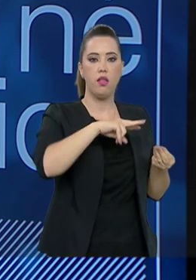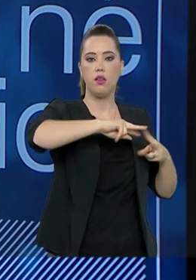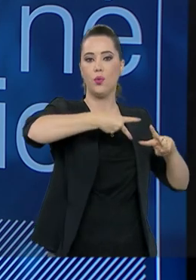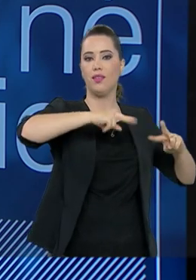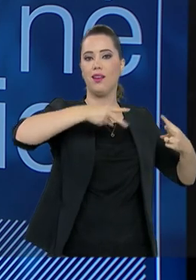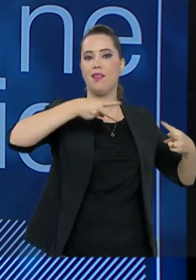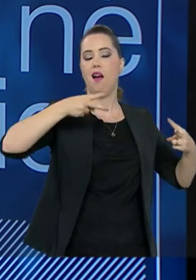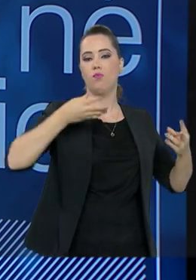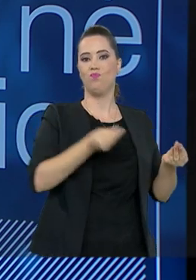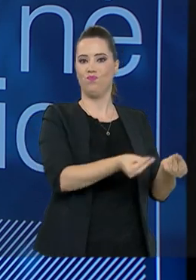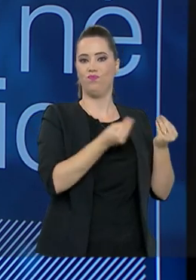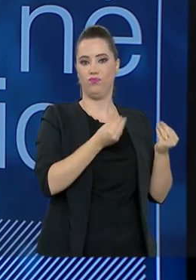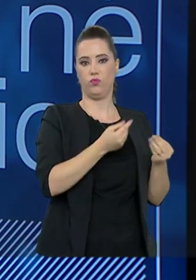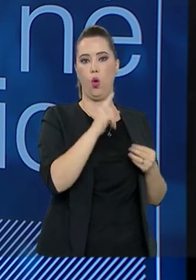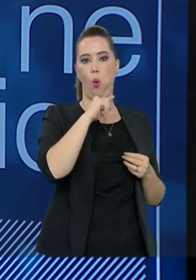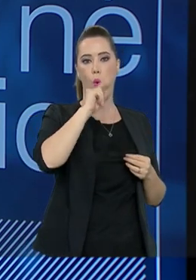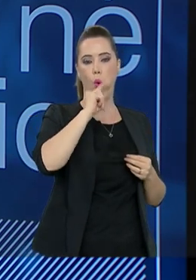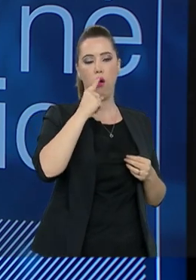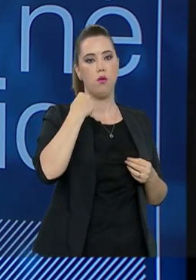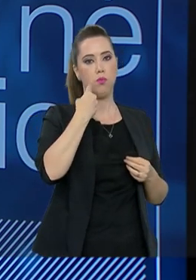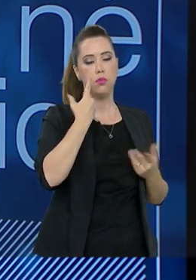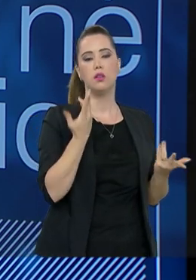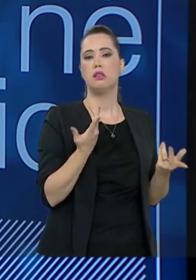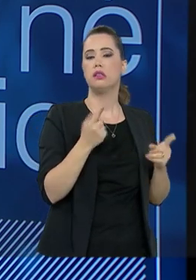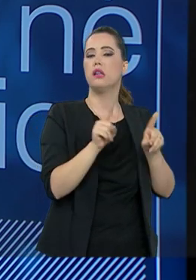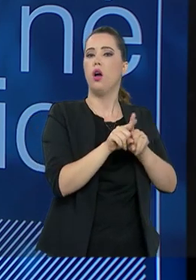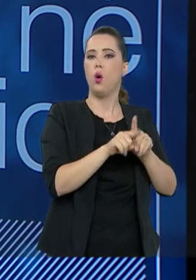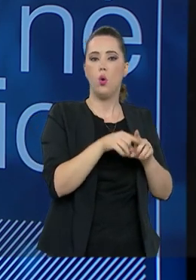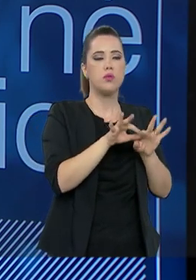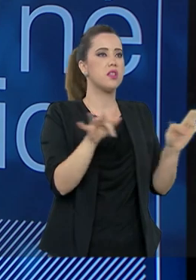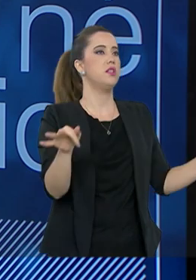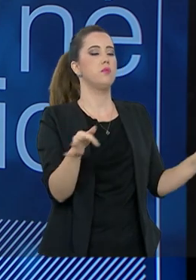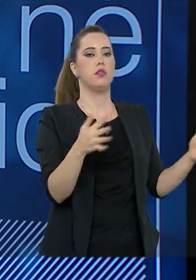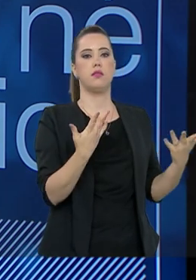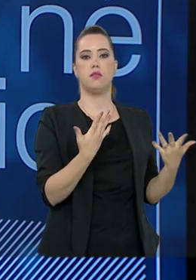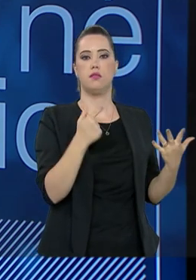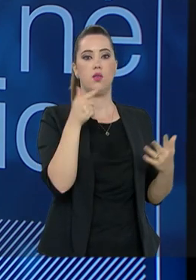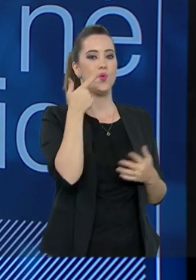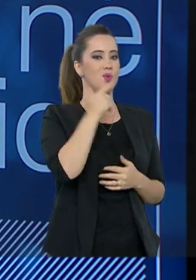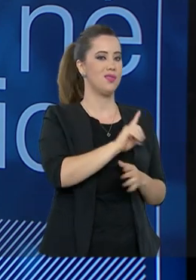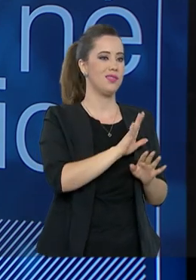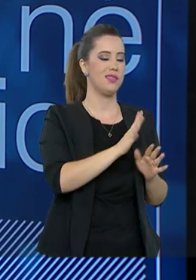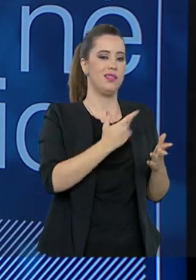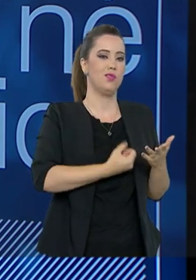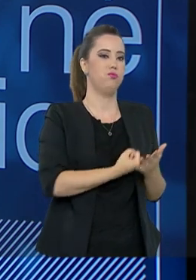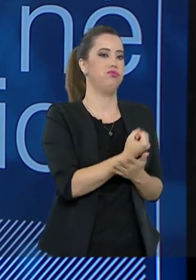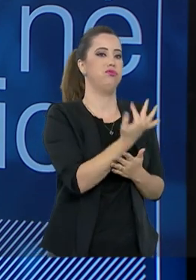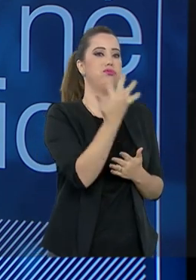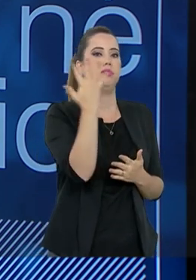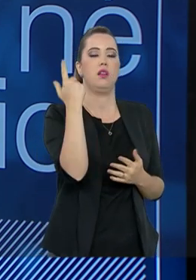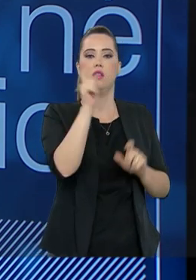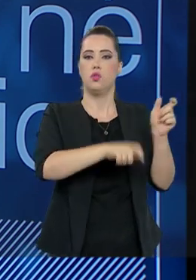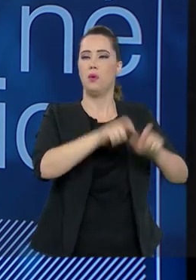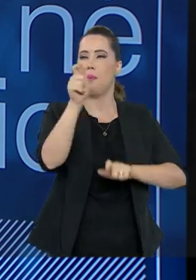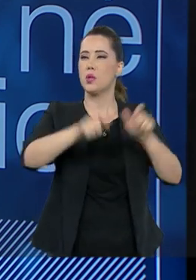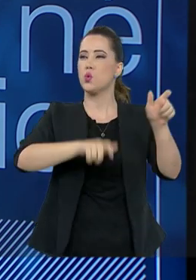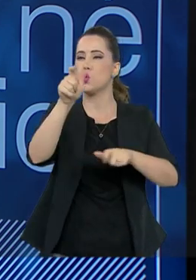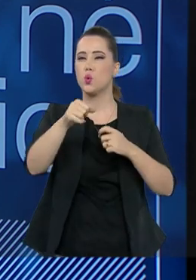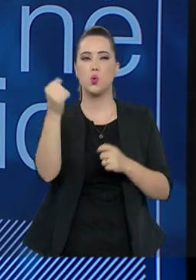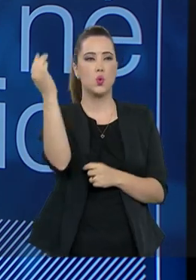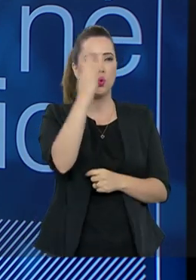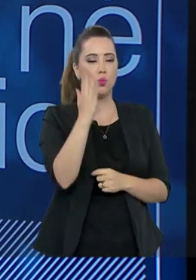permite que, com procedimentos simples e rotineiros, consiga, no meio de uma série de pessoas